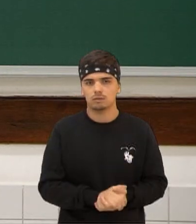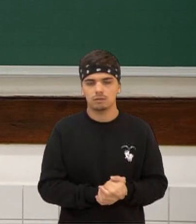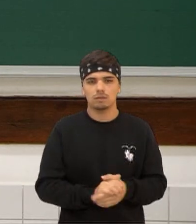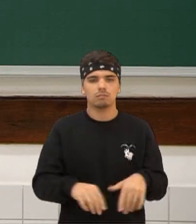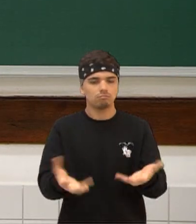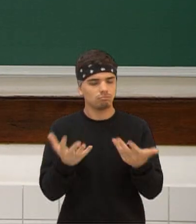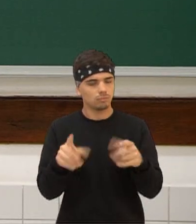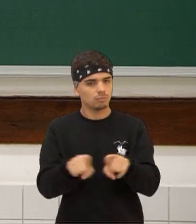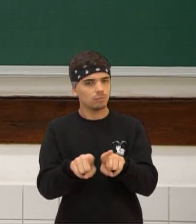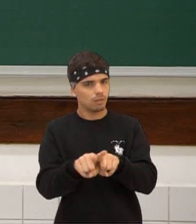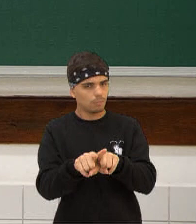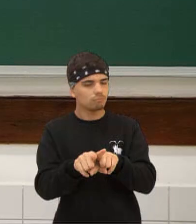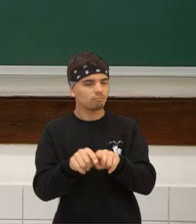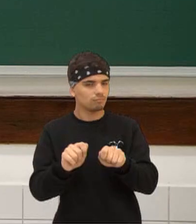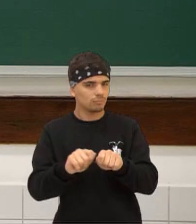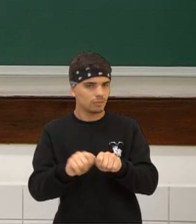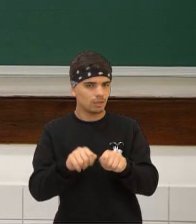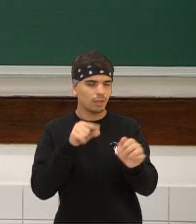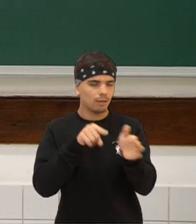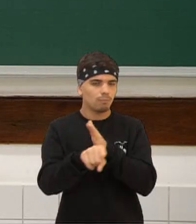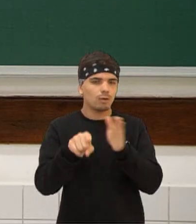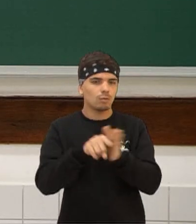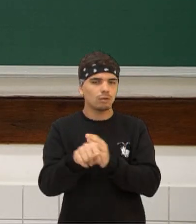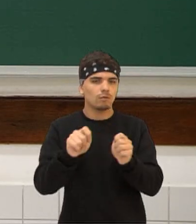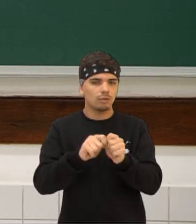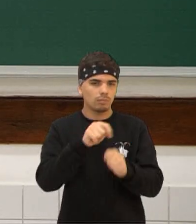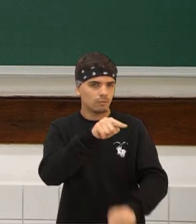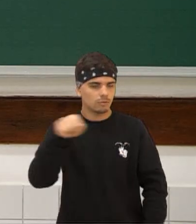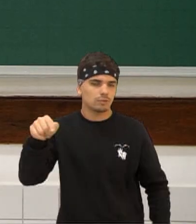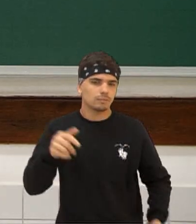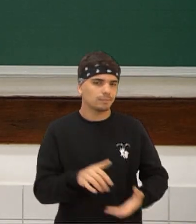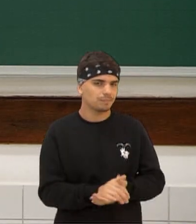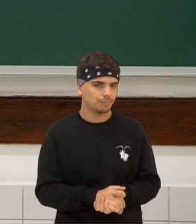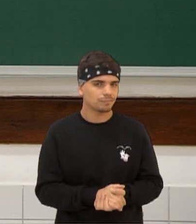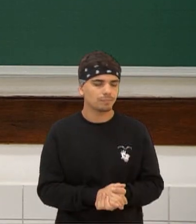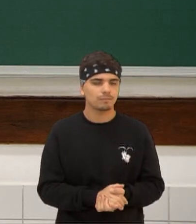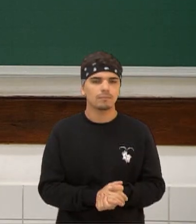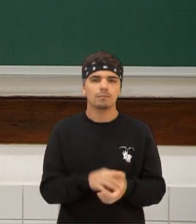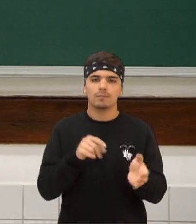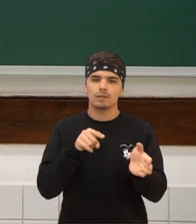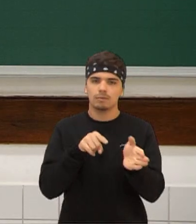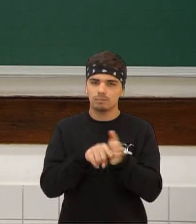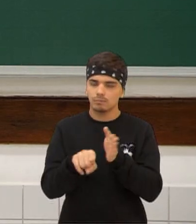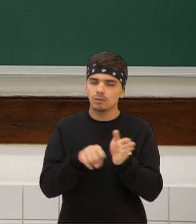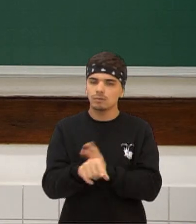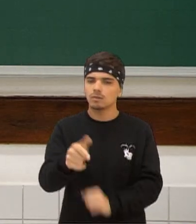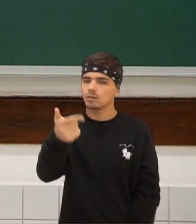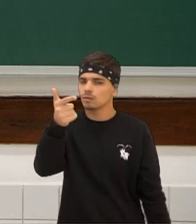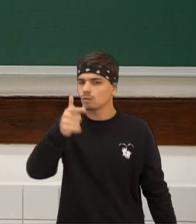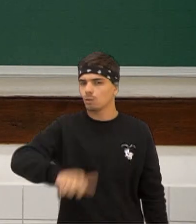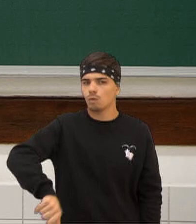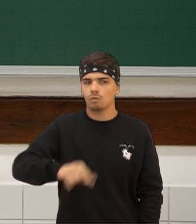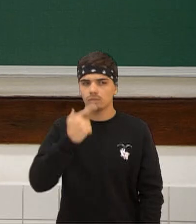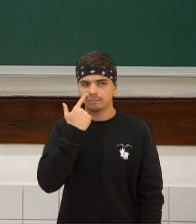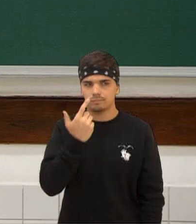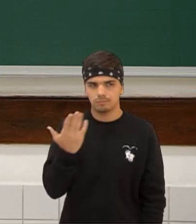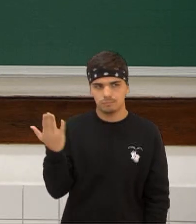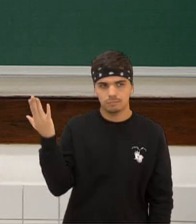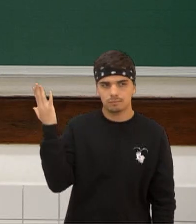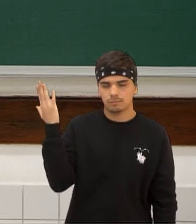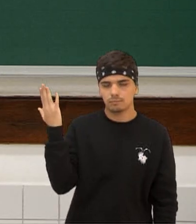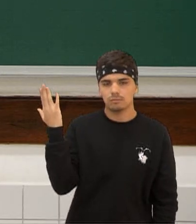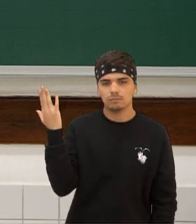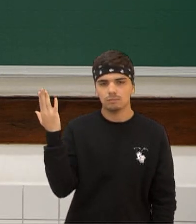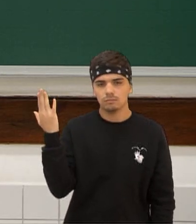o que eu quem do que foi pergunta que eu fiz para vocês né então eu te pergunto novamente Can you